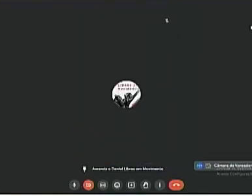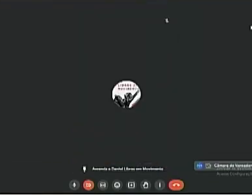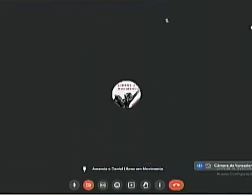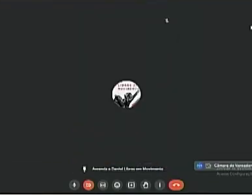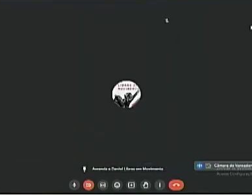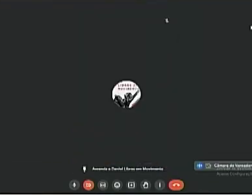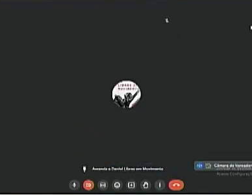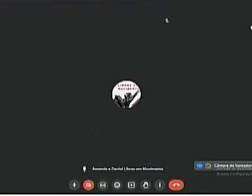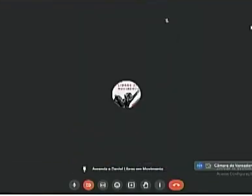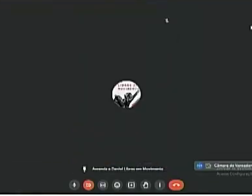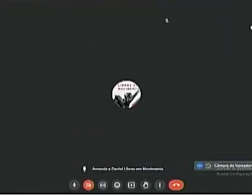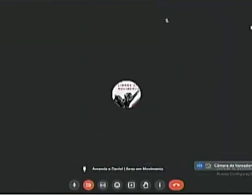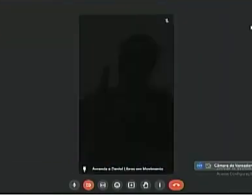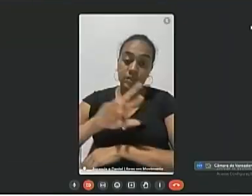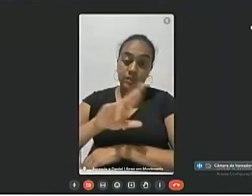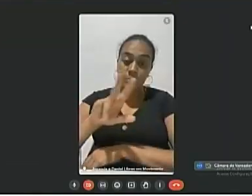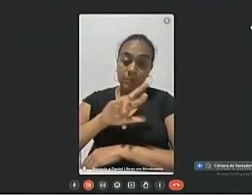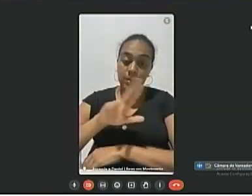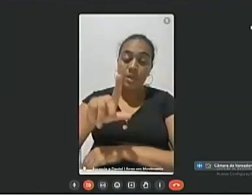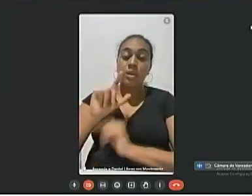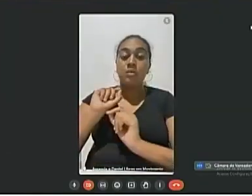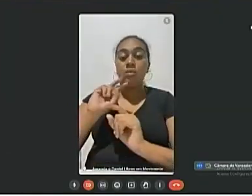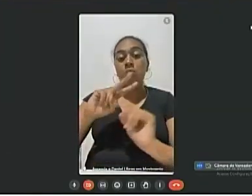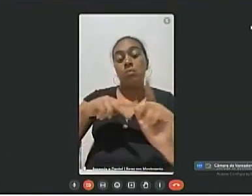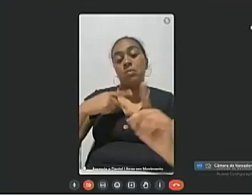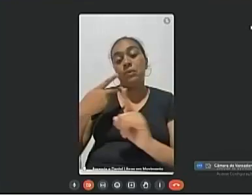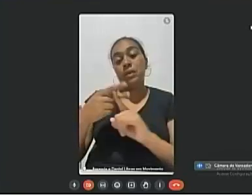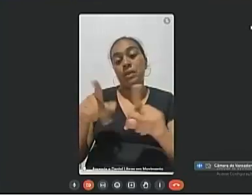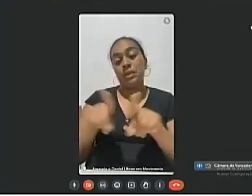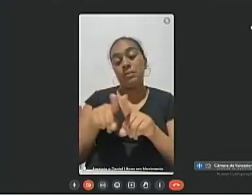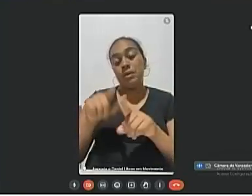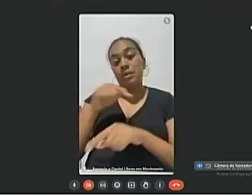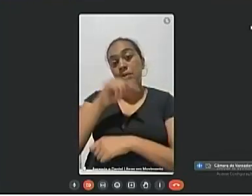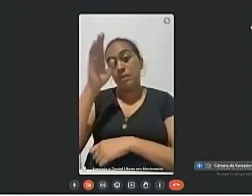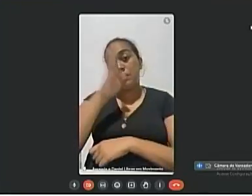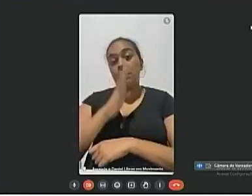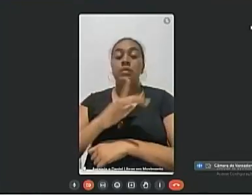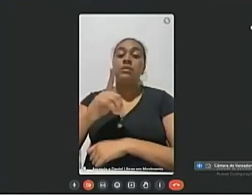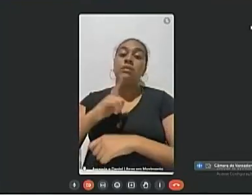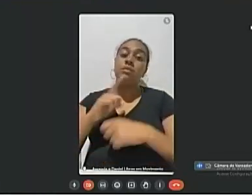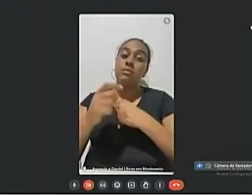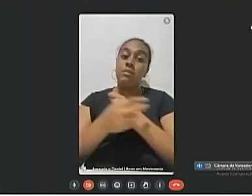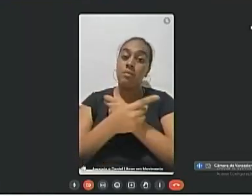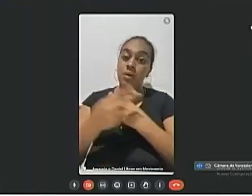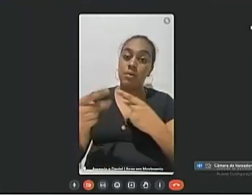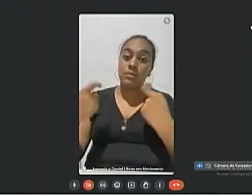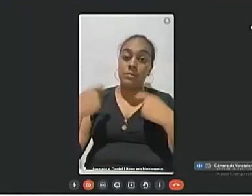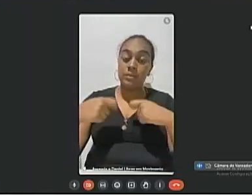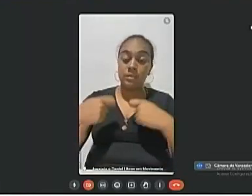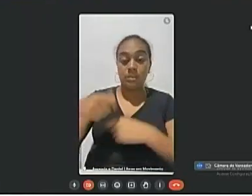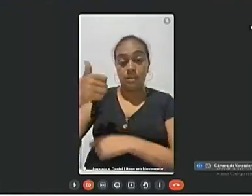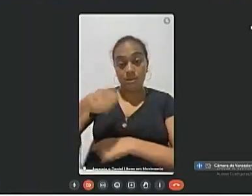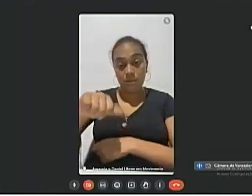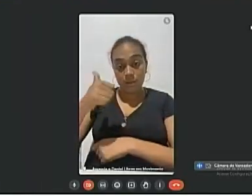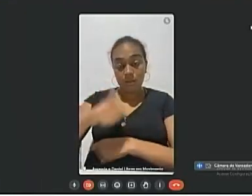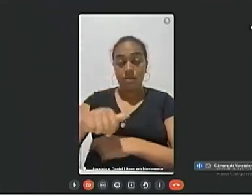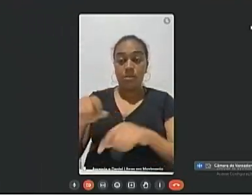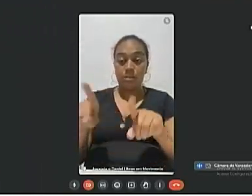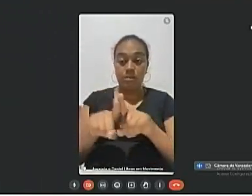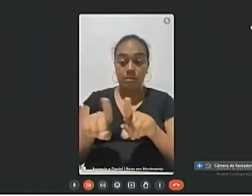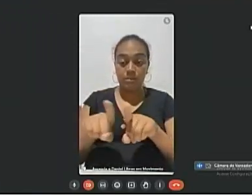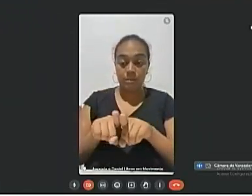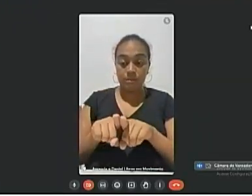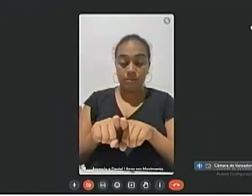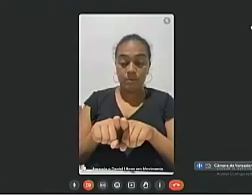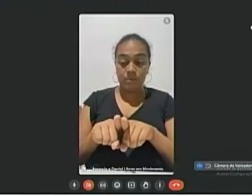não é construir dique, é duplicar a curva da Fazenda Brasil. Existem umas questões que precisam ser mais analisadas aqui, antes de partir para uma obra dessa.